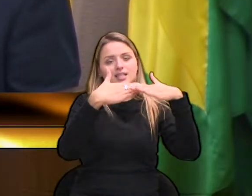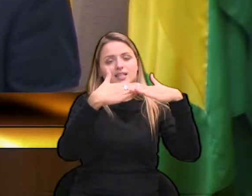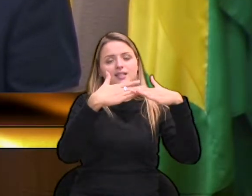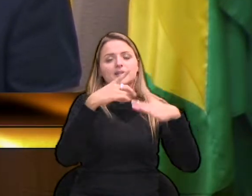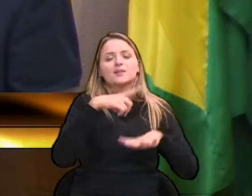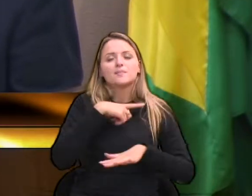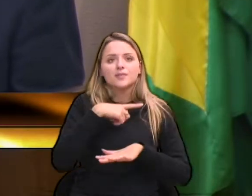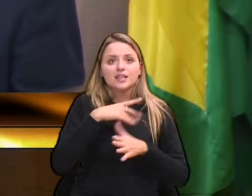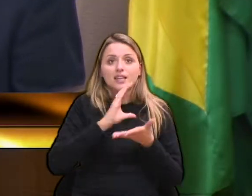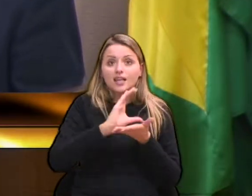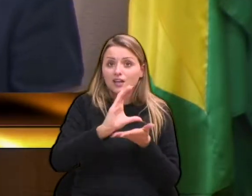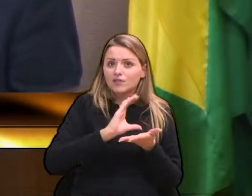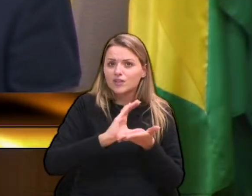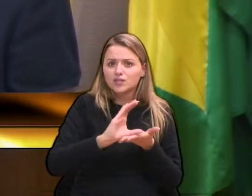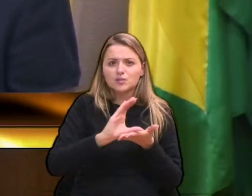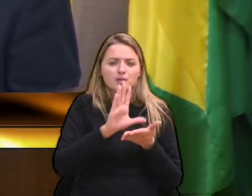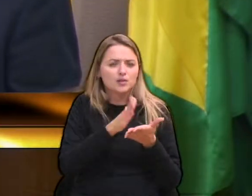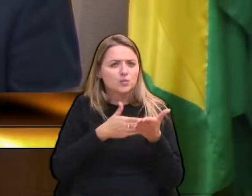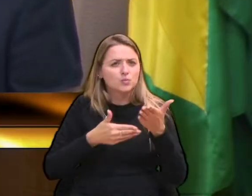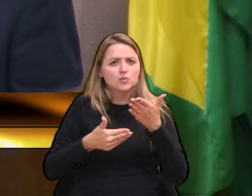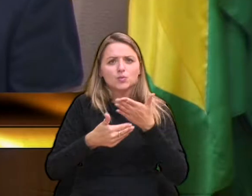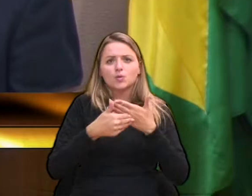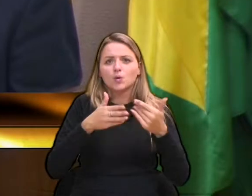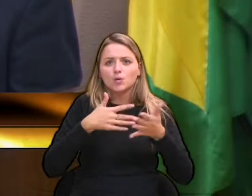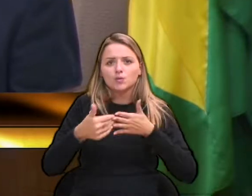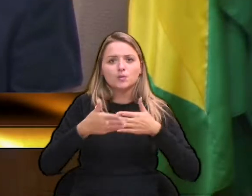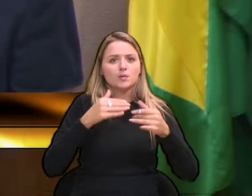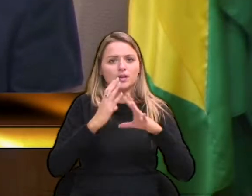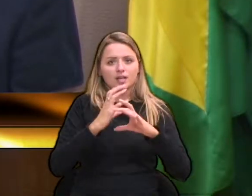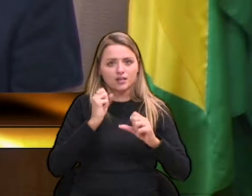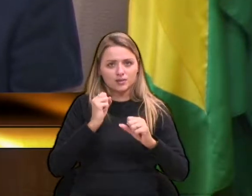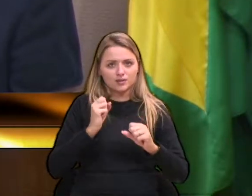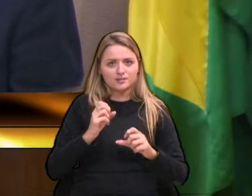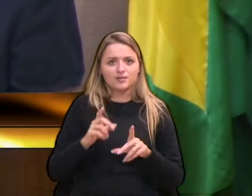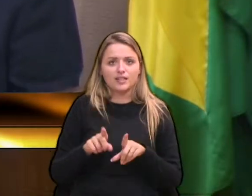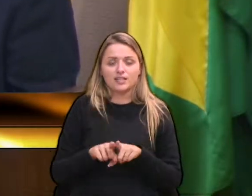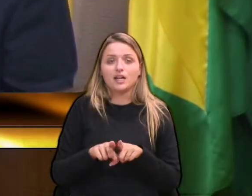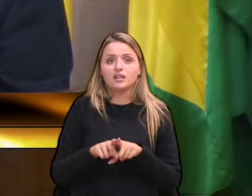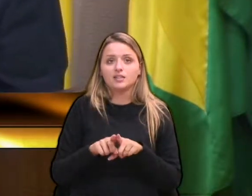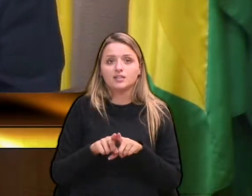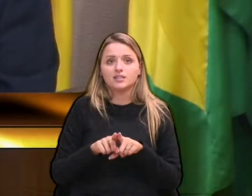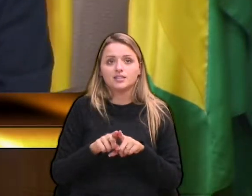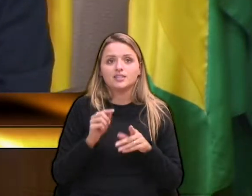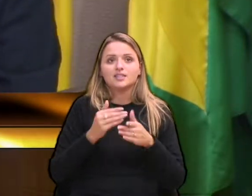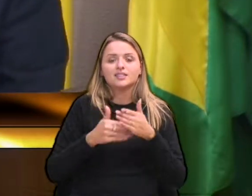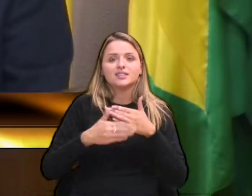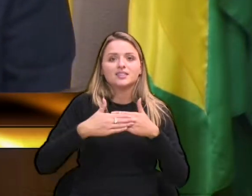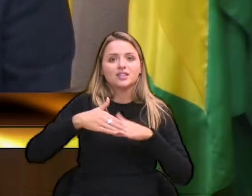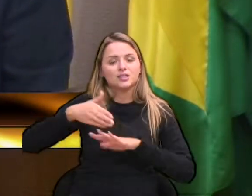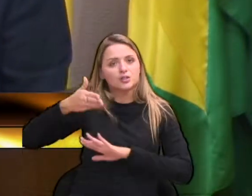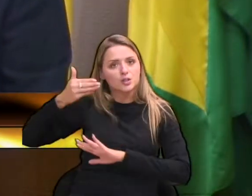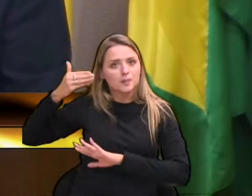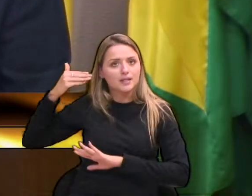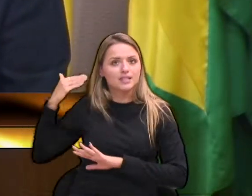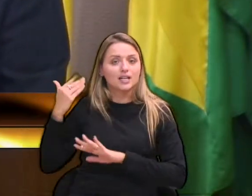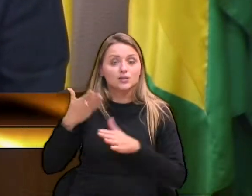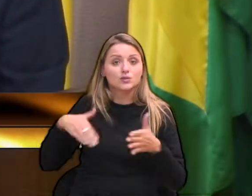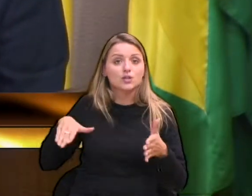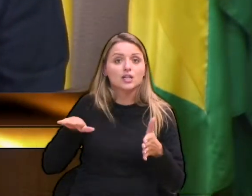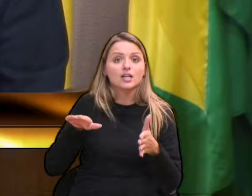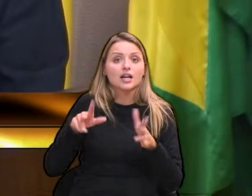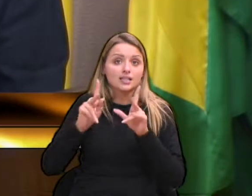acumular e investir todo e qualquer lucro. Nossos antepassados chegaram